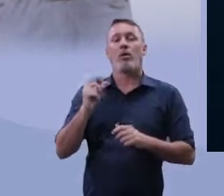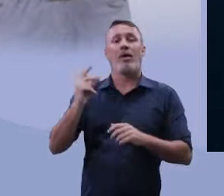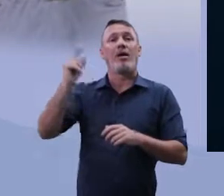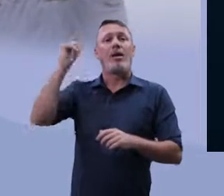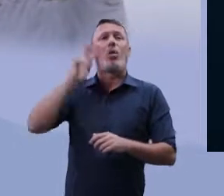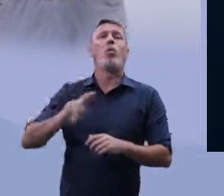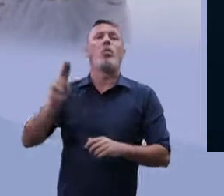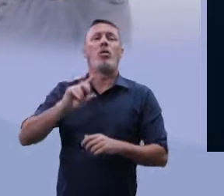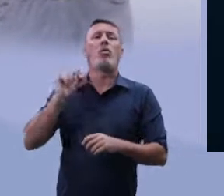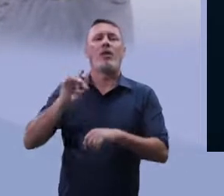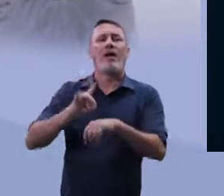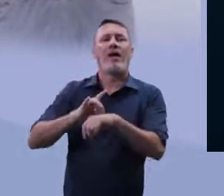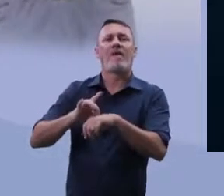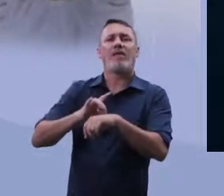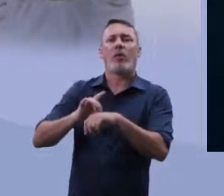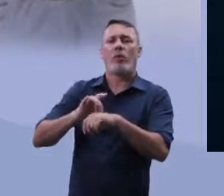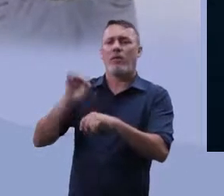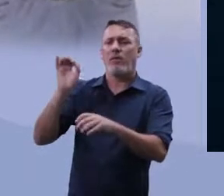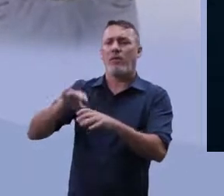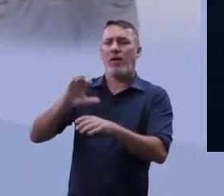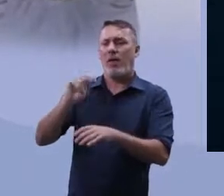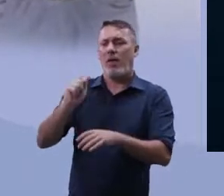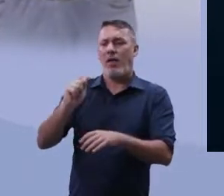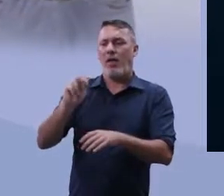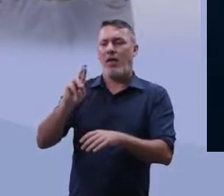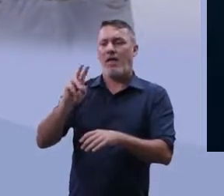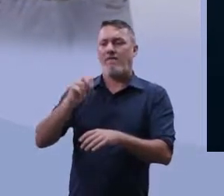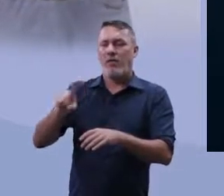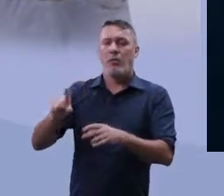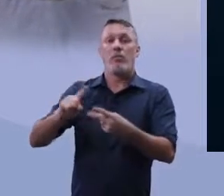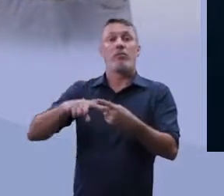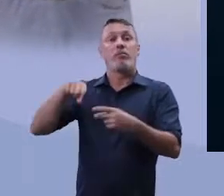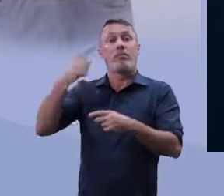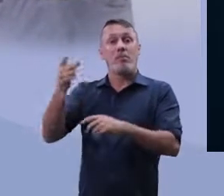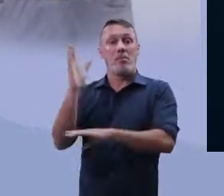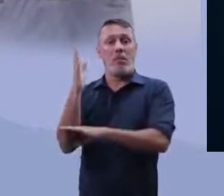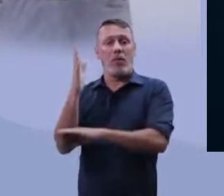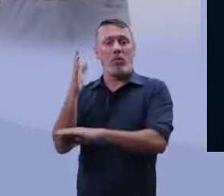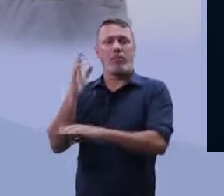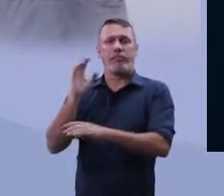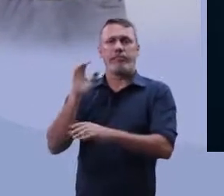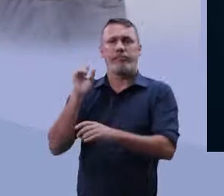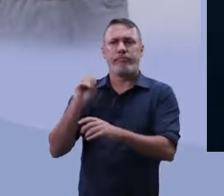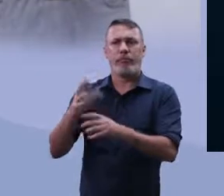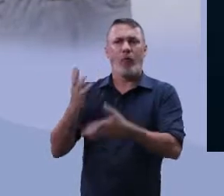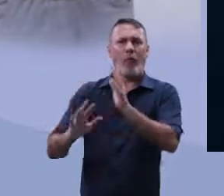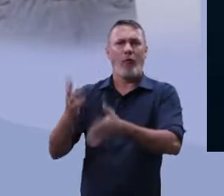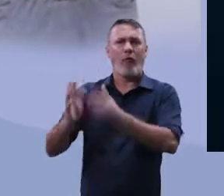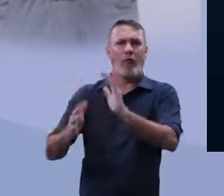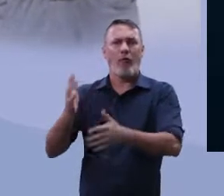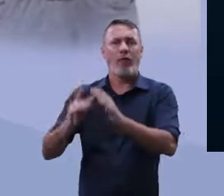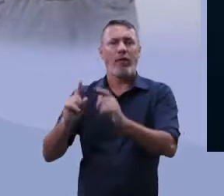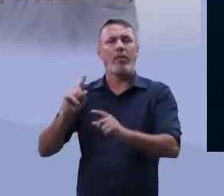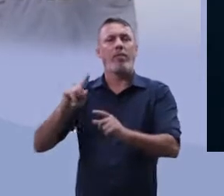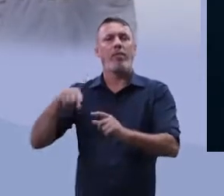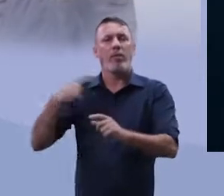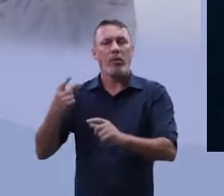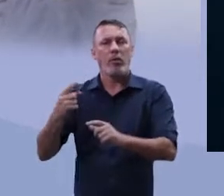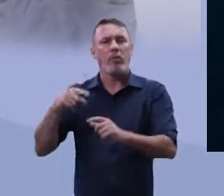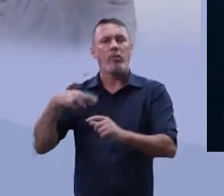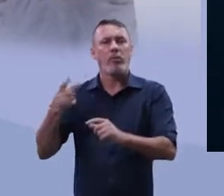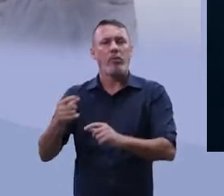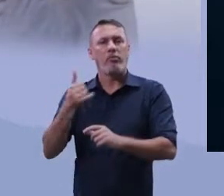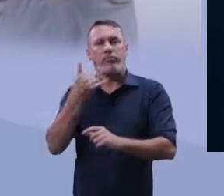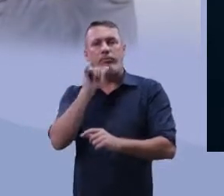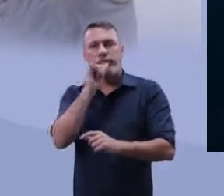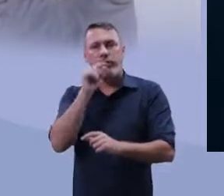momento com o carvão, né, perdão, no primeiro momento com a lenha, depois com o carvão mineral. E aí a máquina a vapor, ela vai dar, vamos